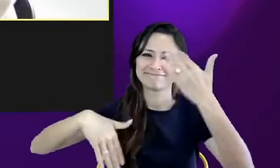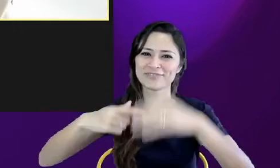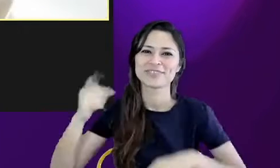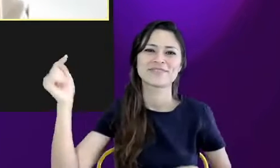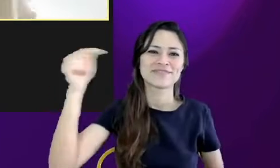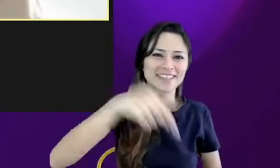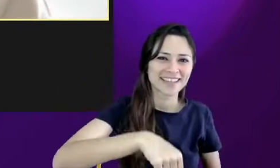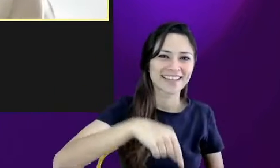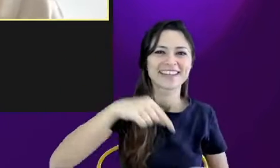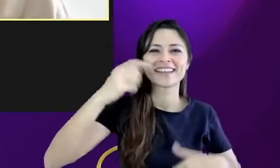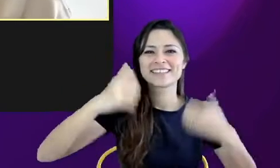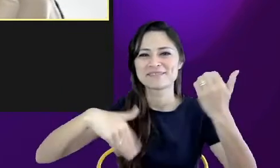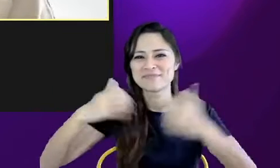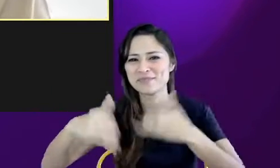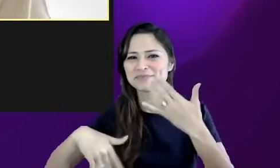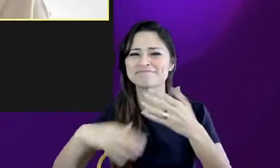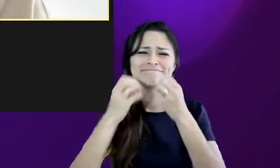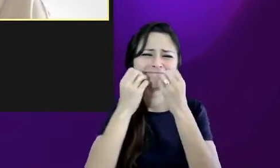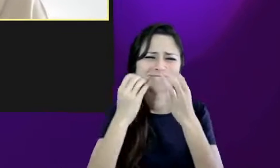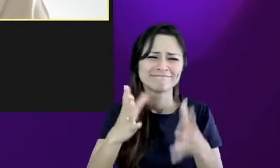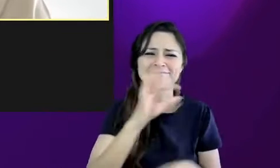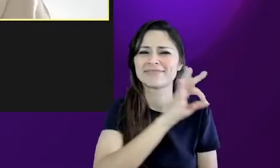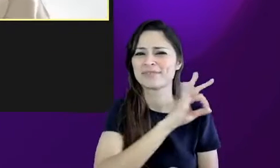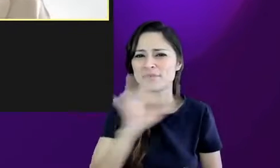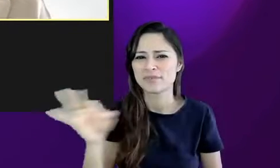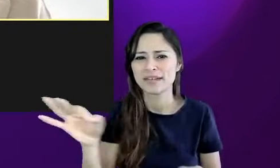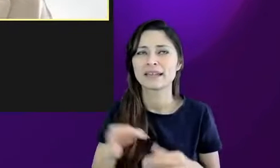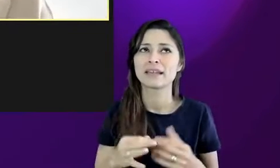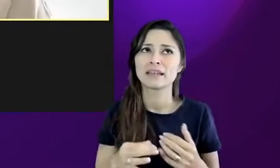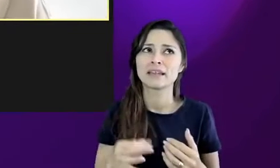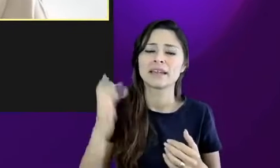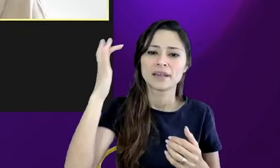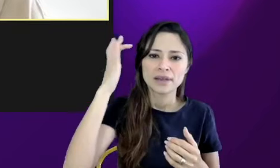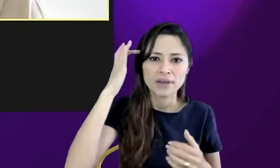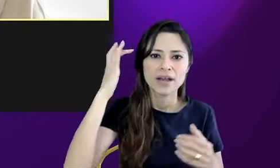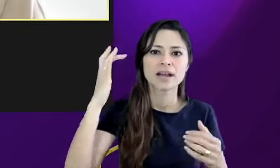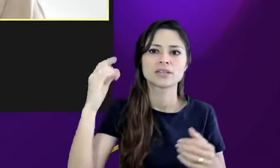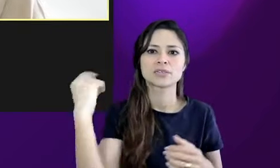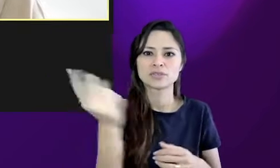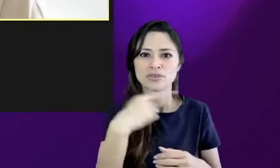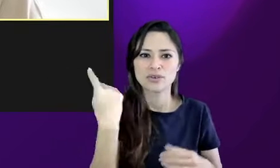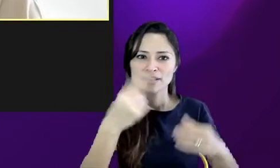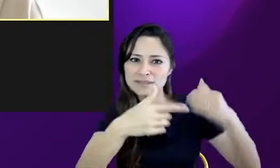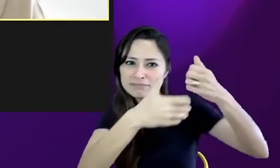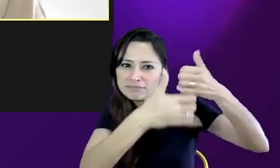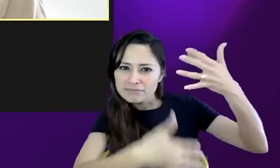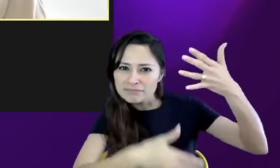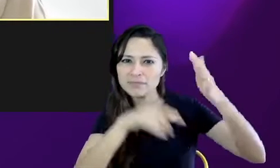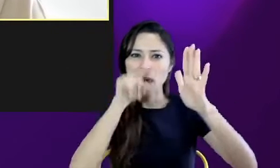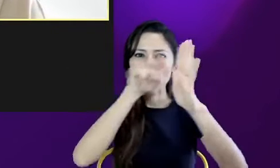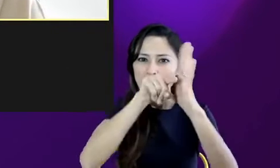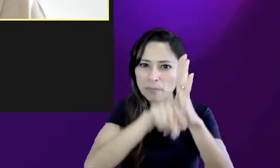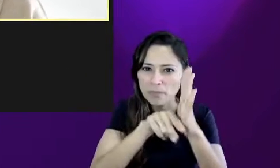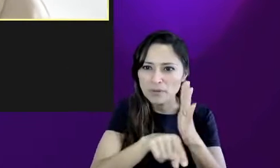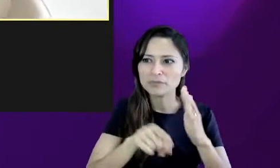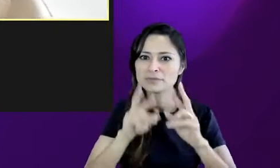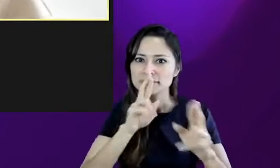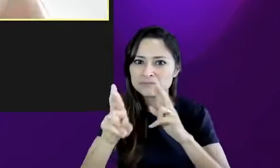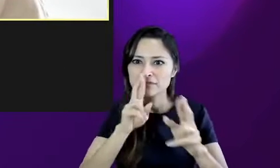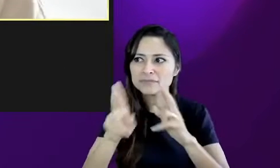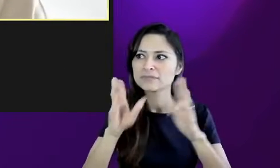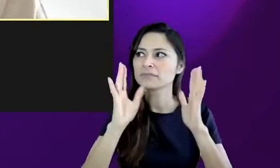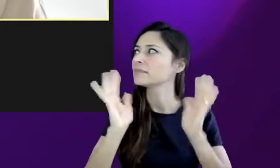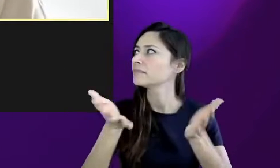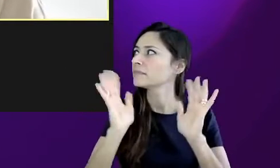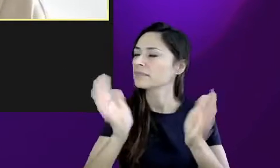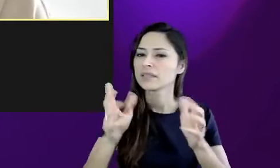a sua aula foi brilhante. Acho que a gente conseguiu responder aí a maior parte das perguntas e também a gente